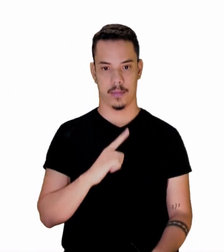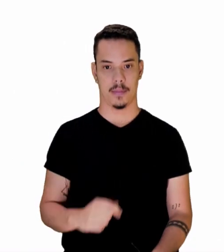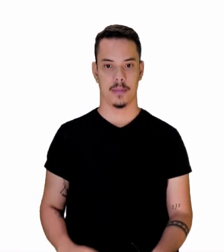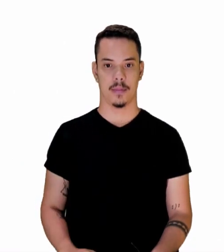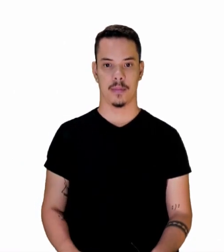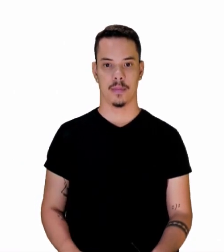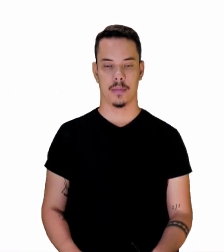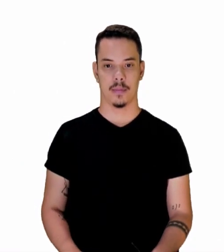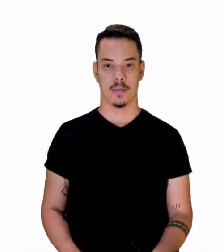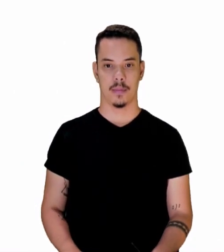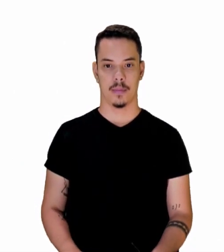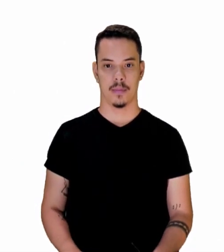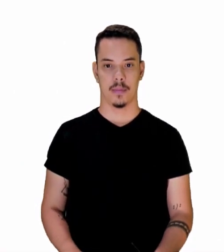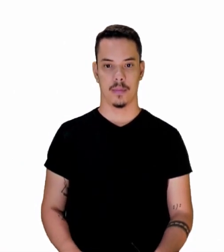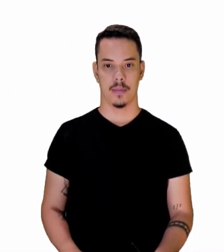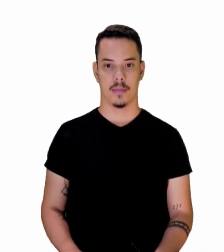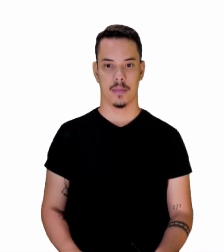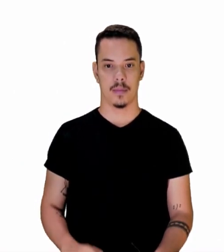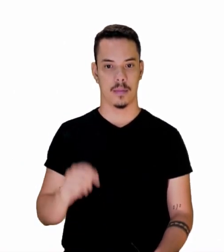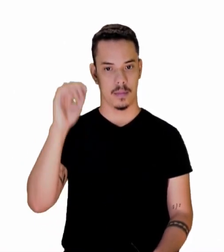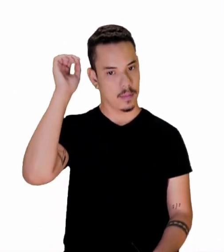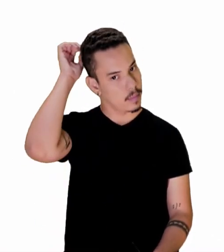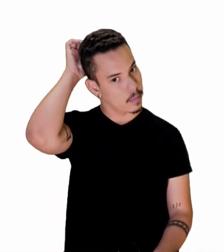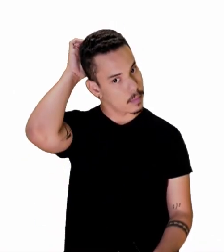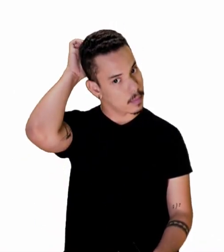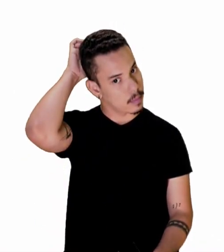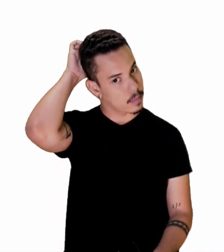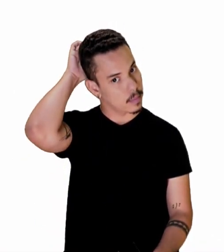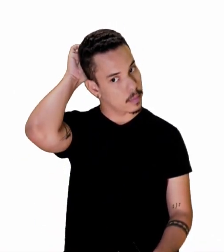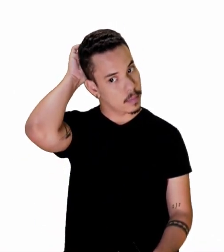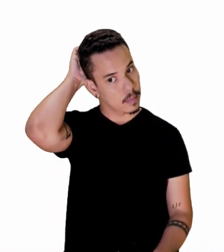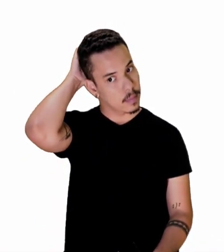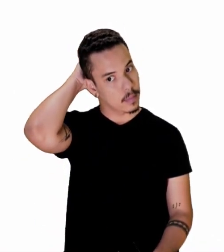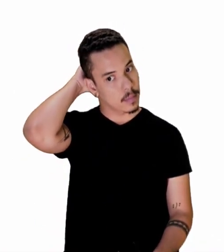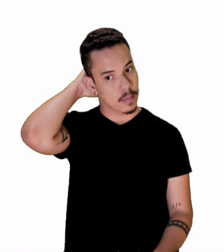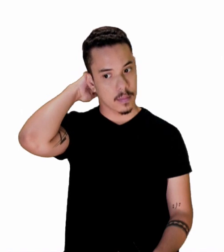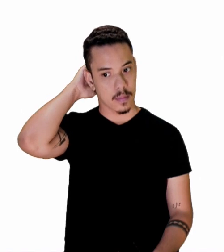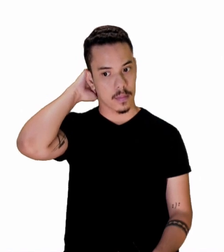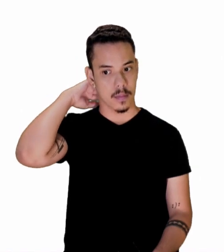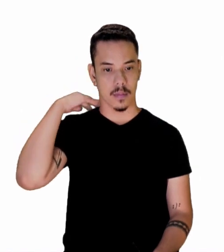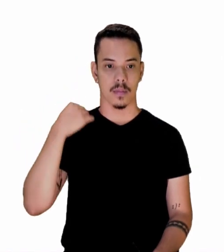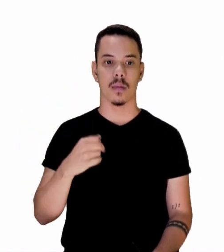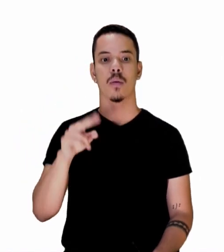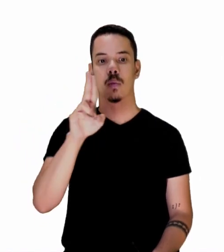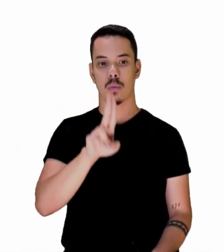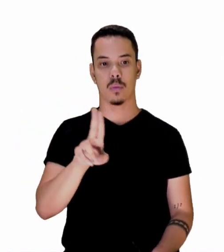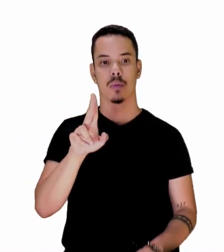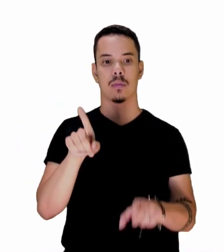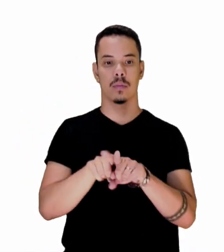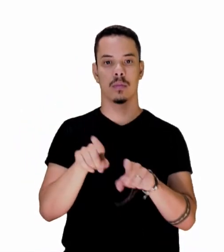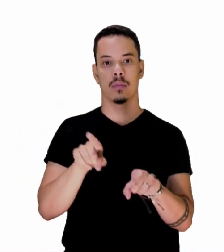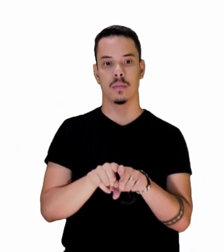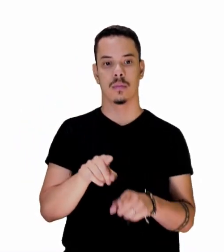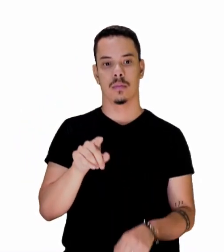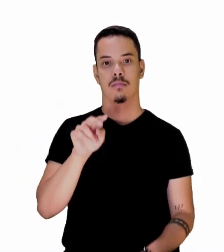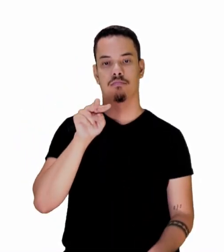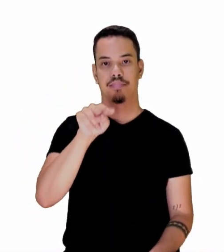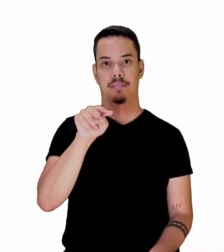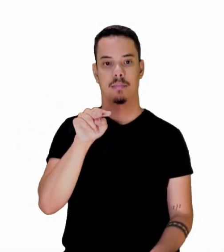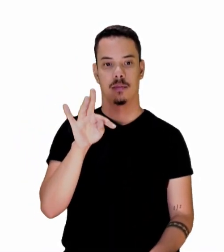ficar melhor, eu vou colocar aqui, tá bom? Tem, vem. Usa-se trema nas